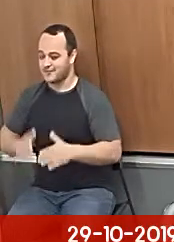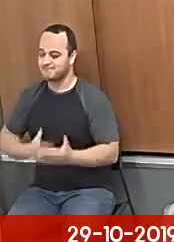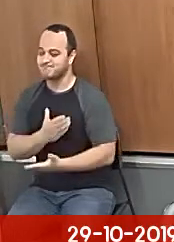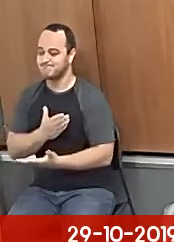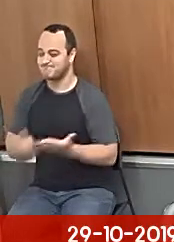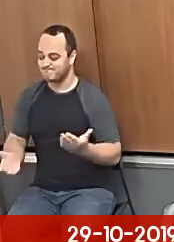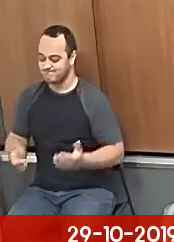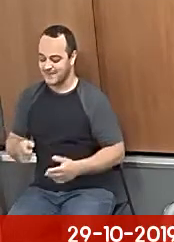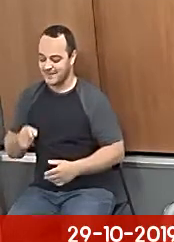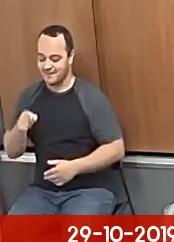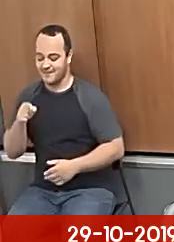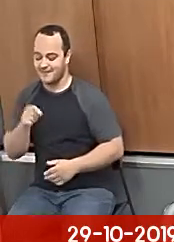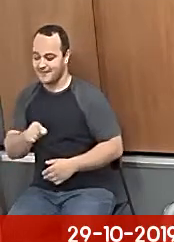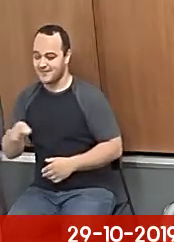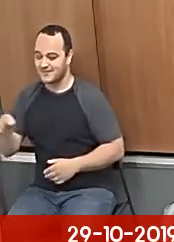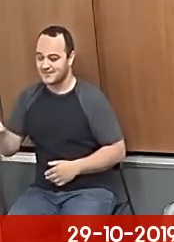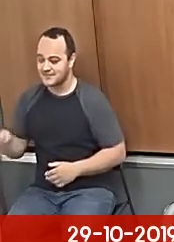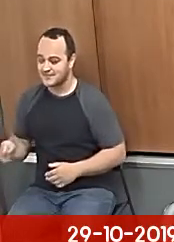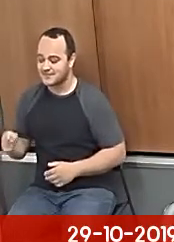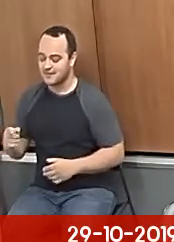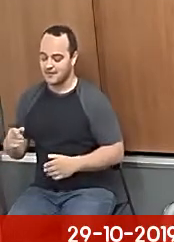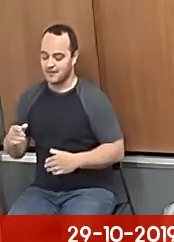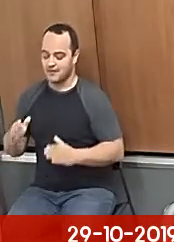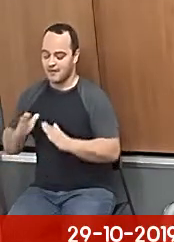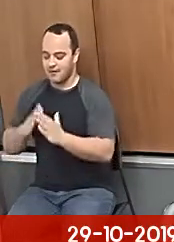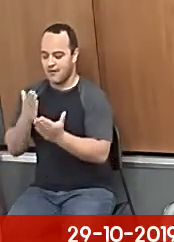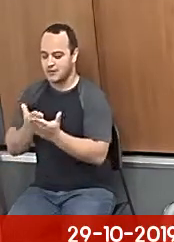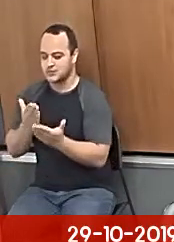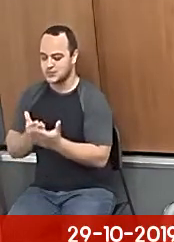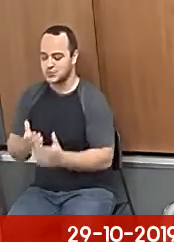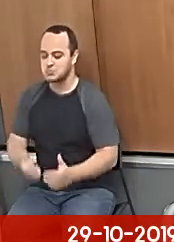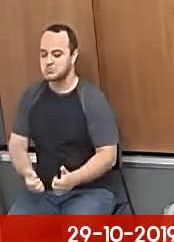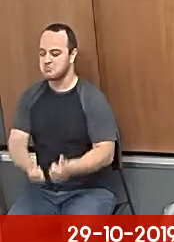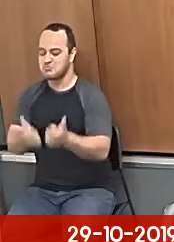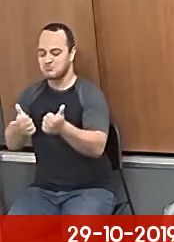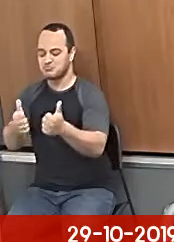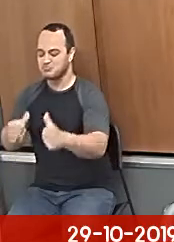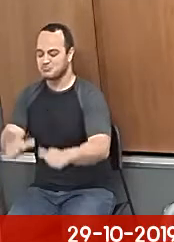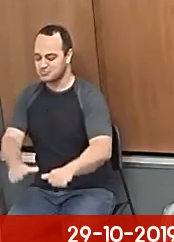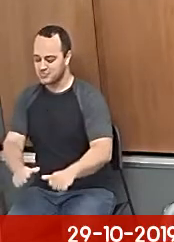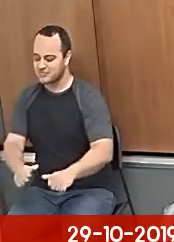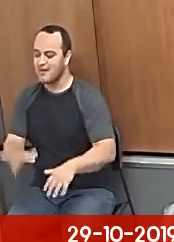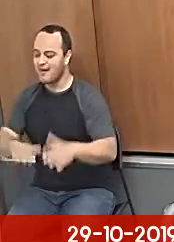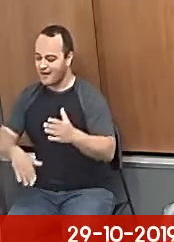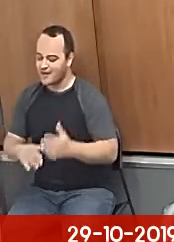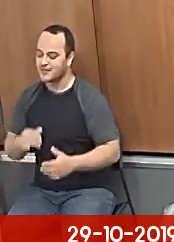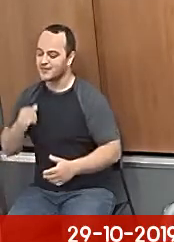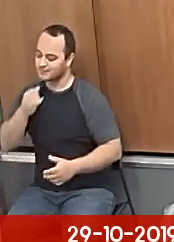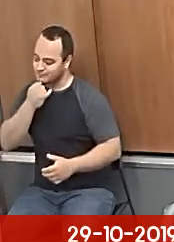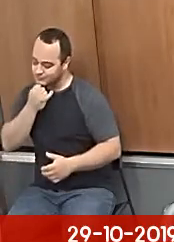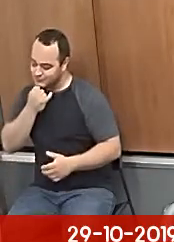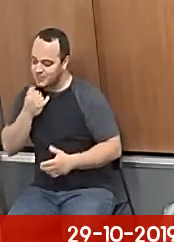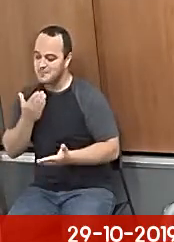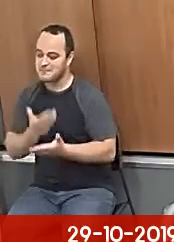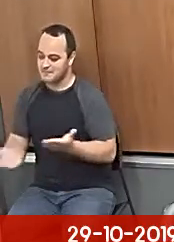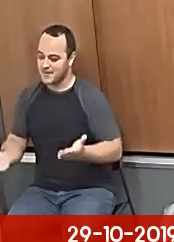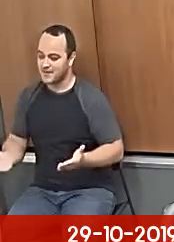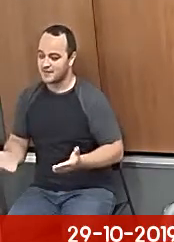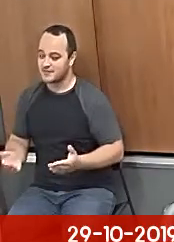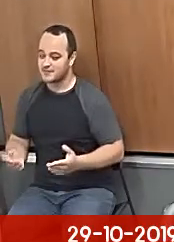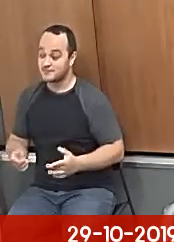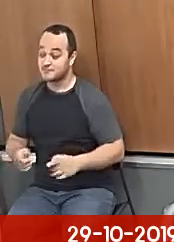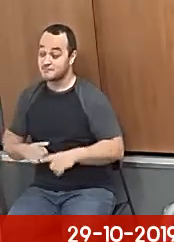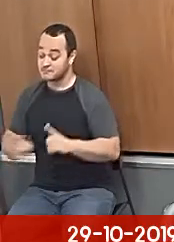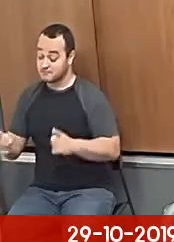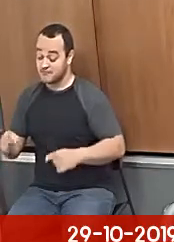tem menos formação. E o esporte une pessoas, une países, né?